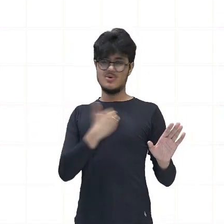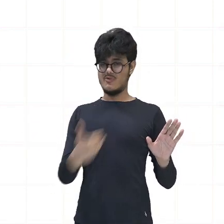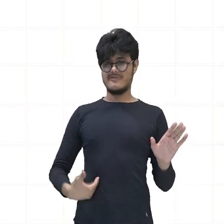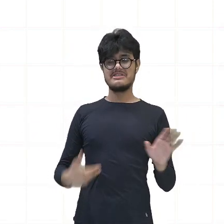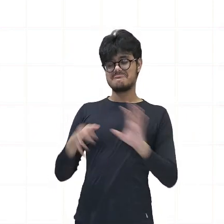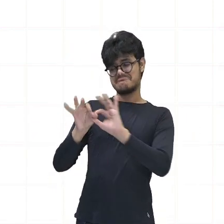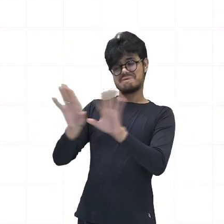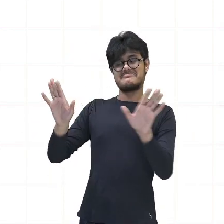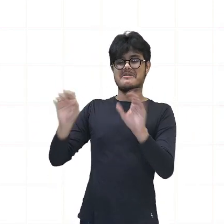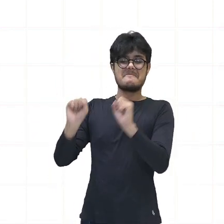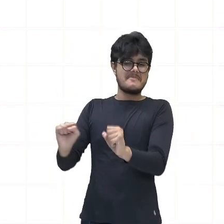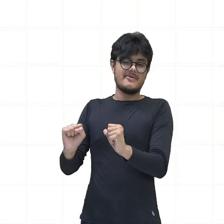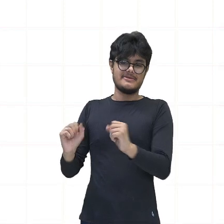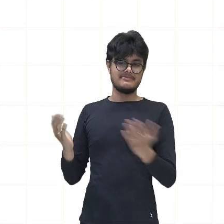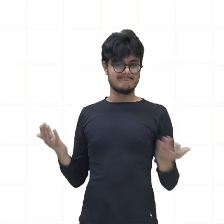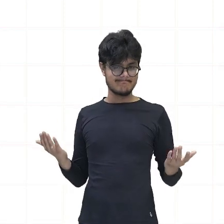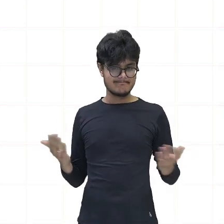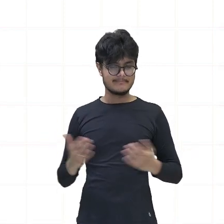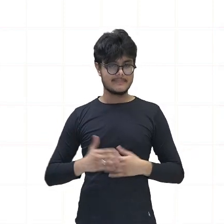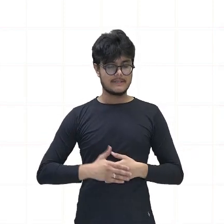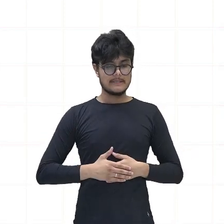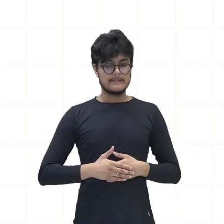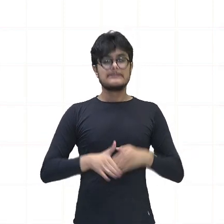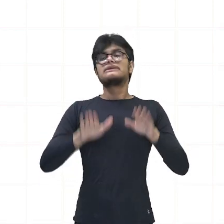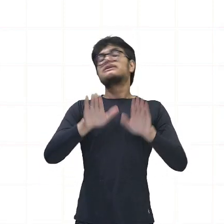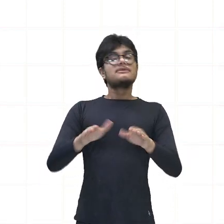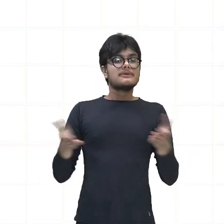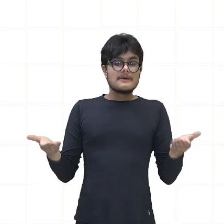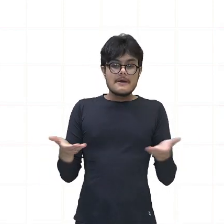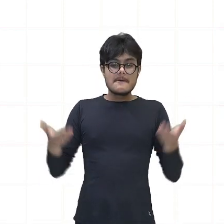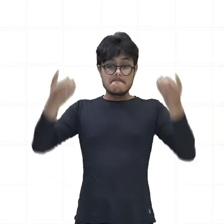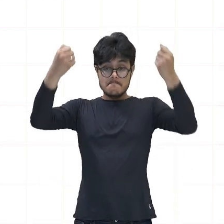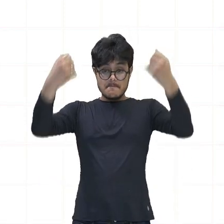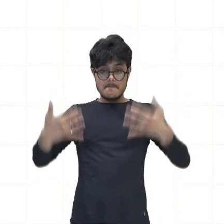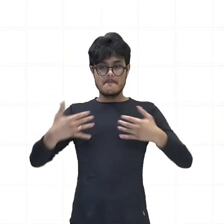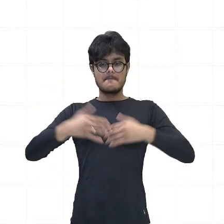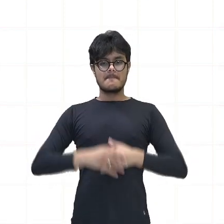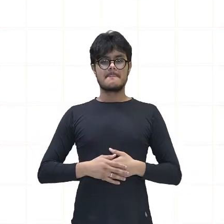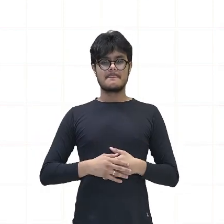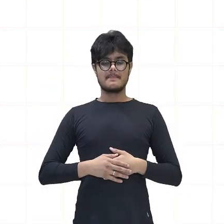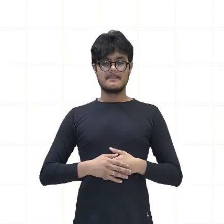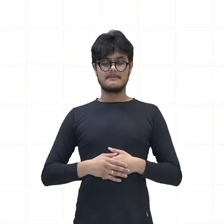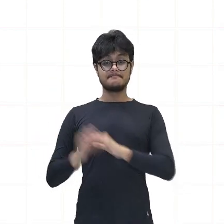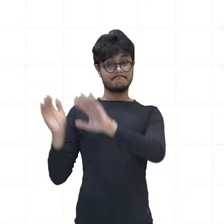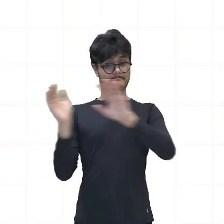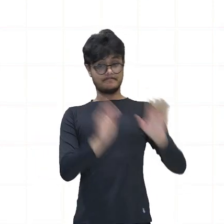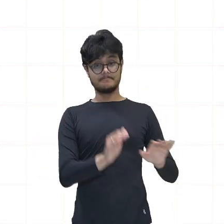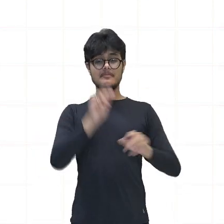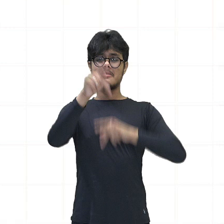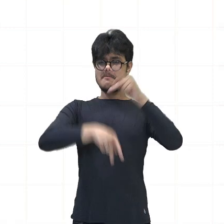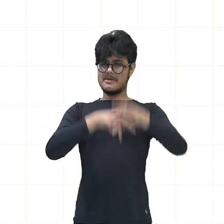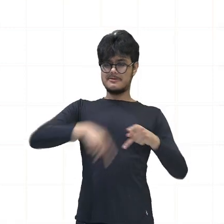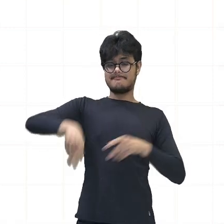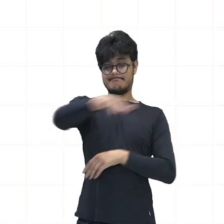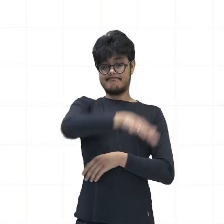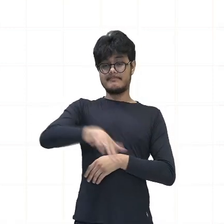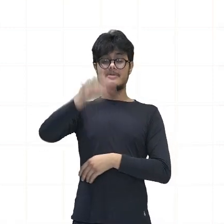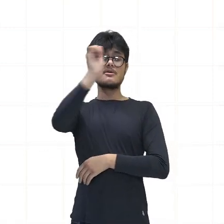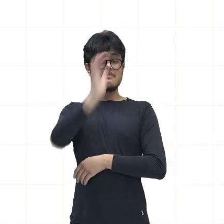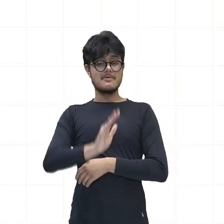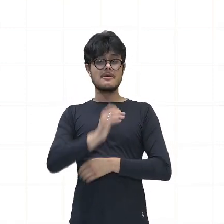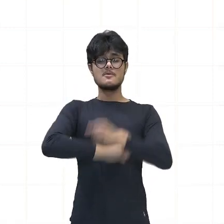pelo governo federal. E aí a gente fala agora sobre a população brasileira. De acordo com o censo